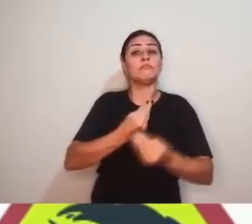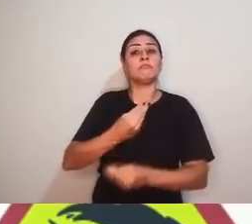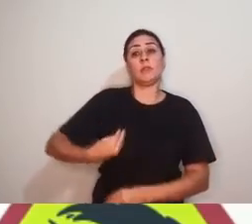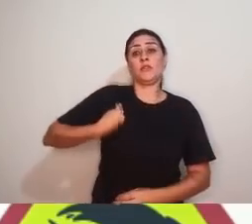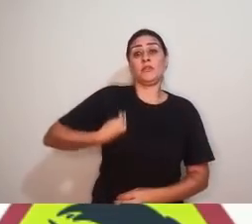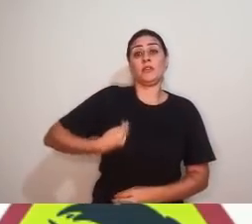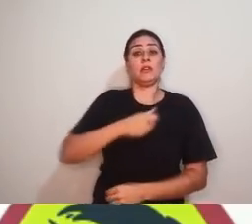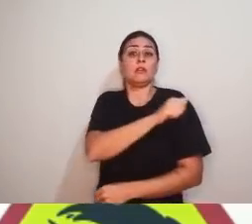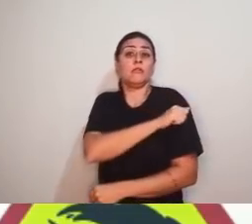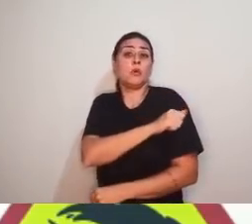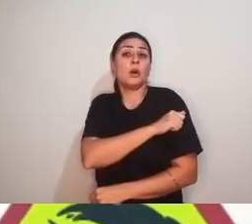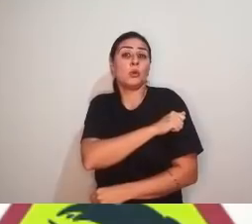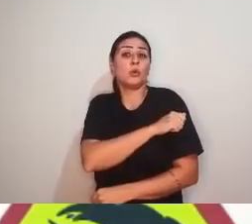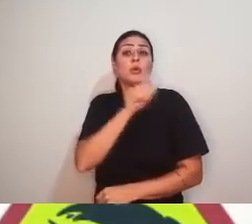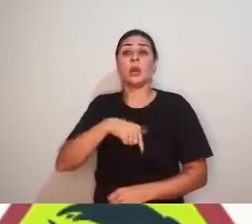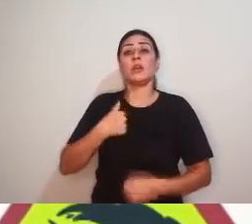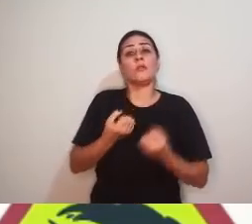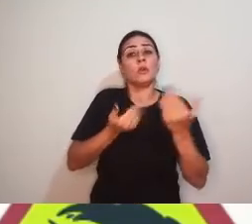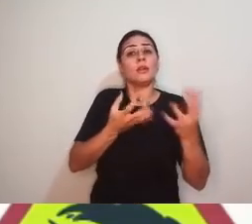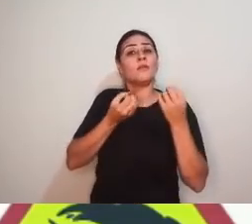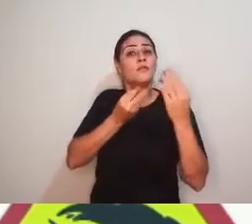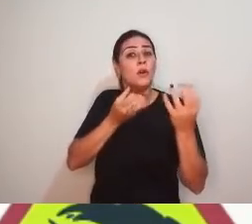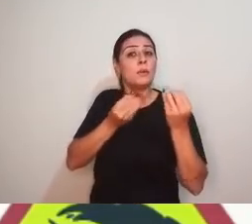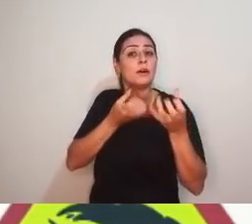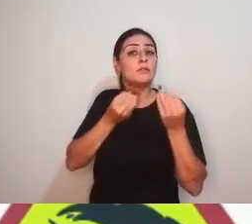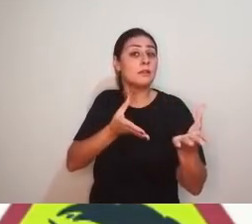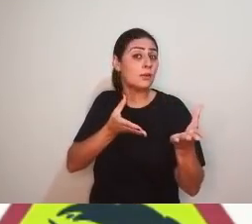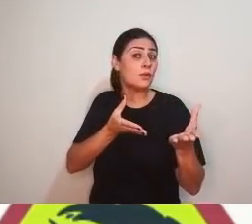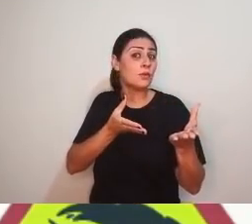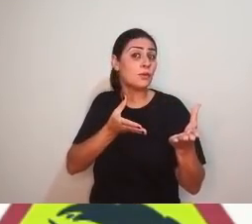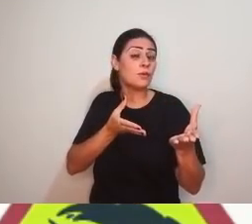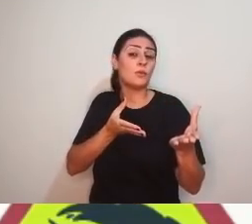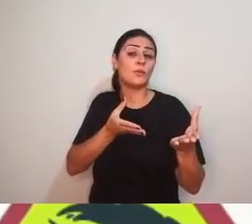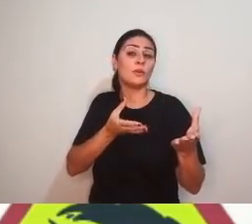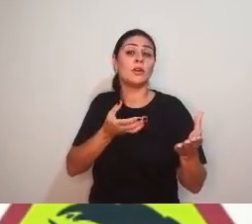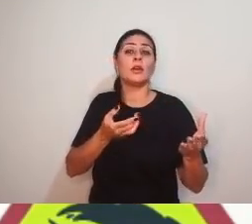aluno vive com a situação que a gente está passando agora. Eu vou fazer associação informacional.